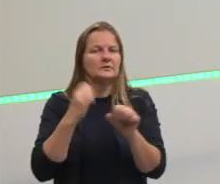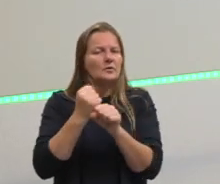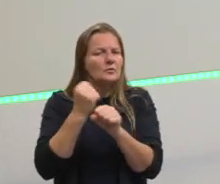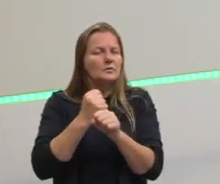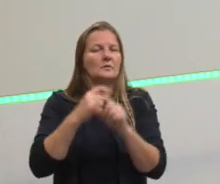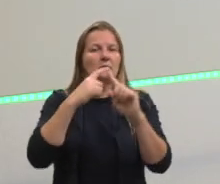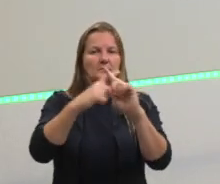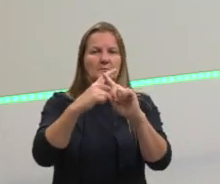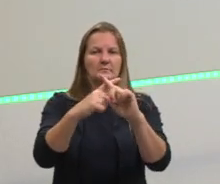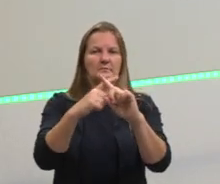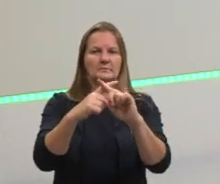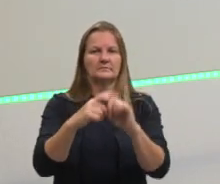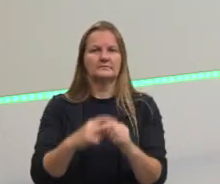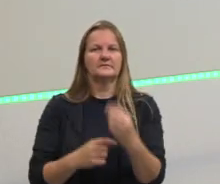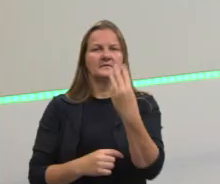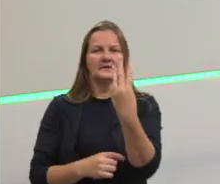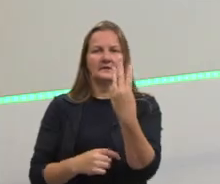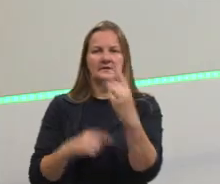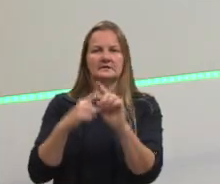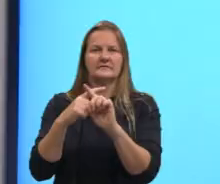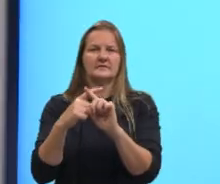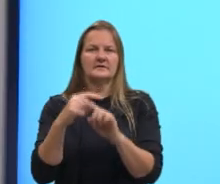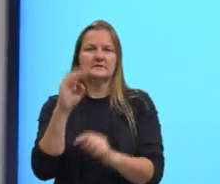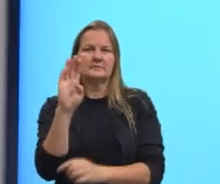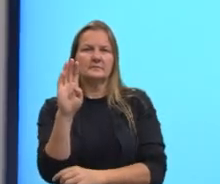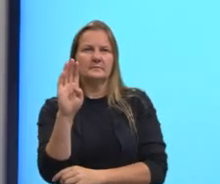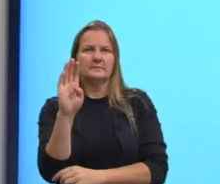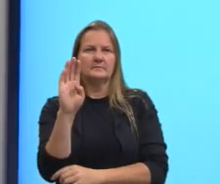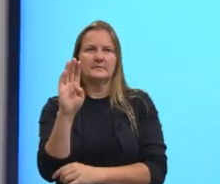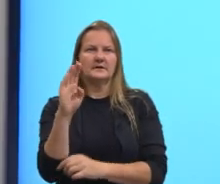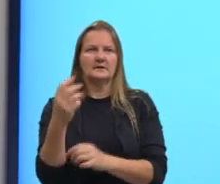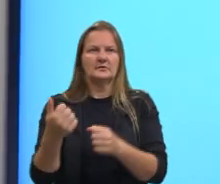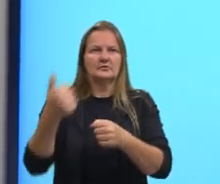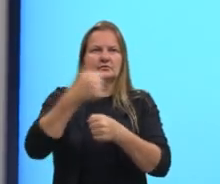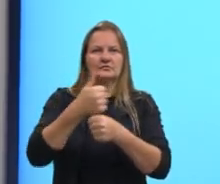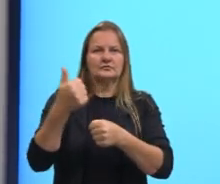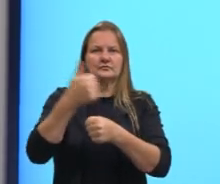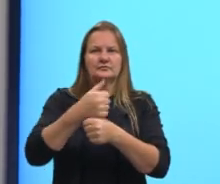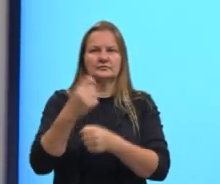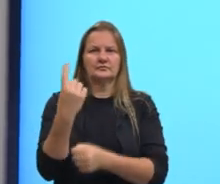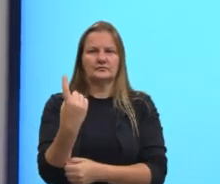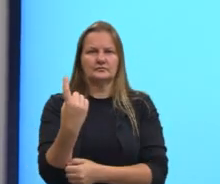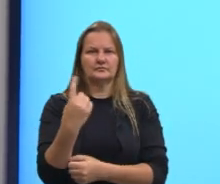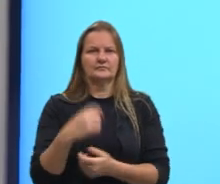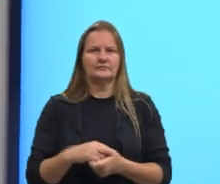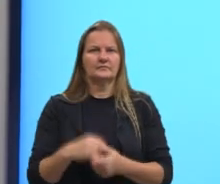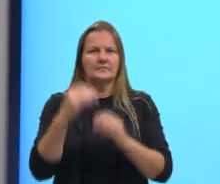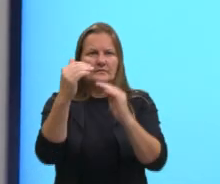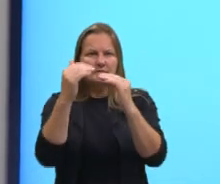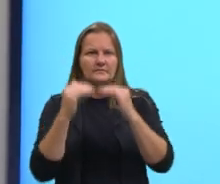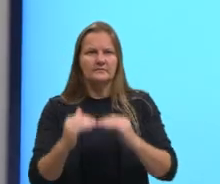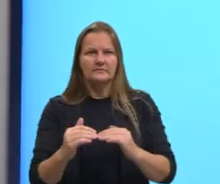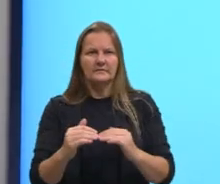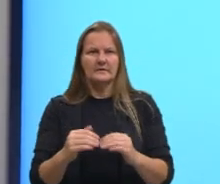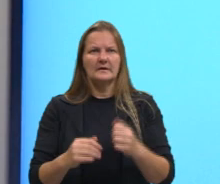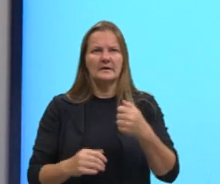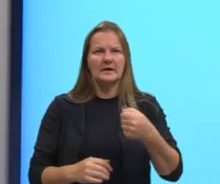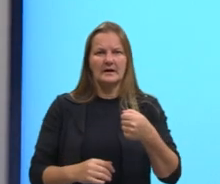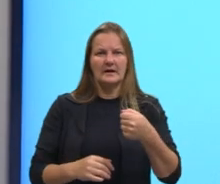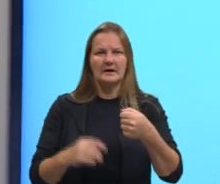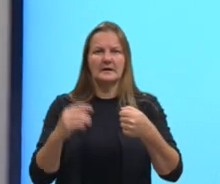multiplicação então três multiplica B vou trocar bebê por um e aqui embaixo eu trocar a